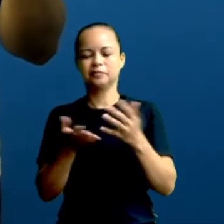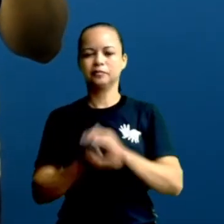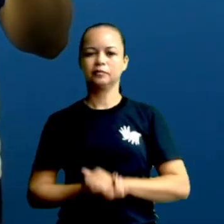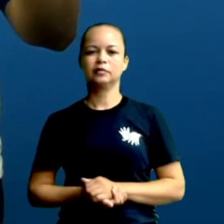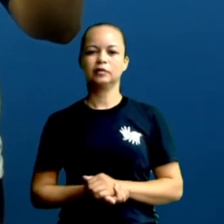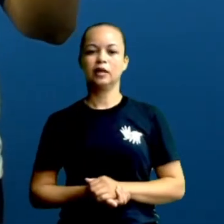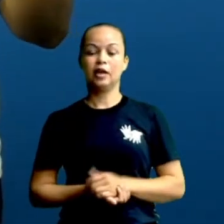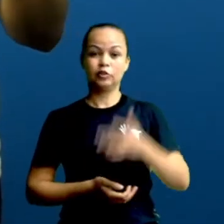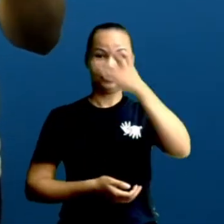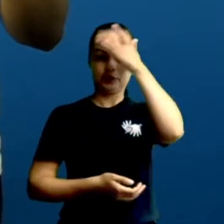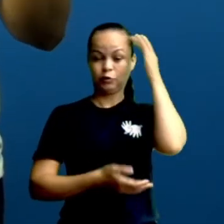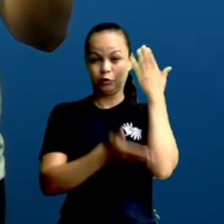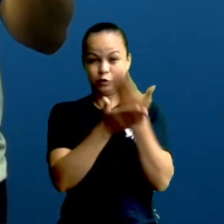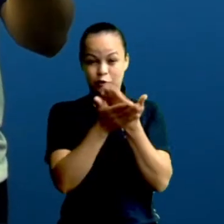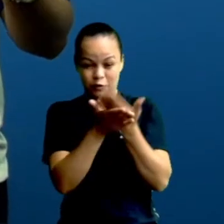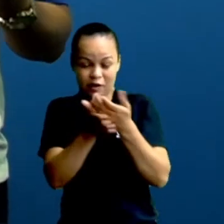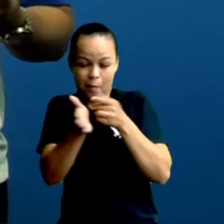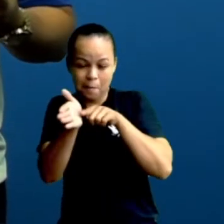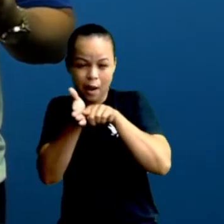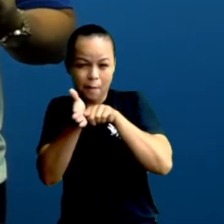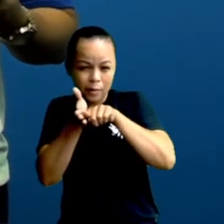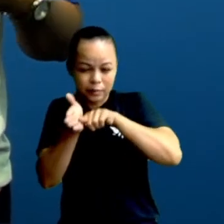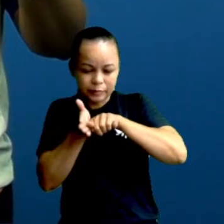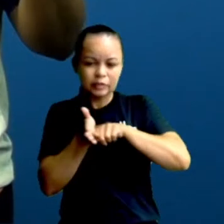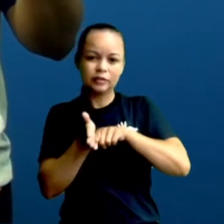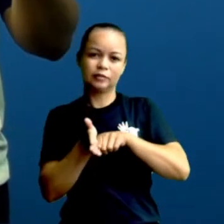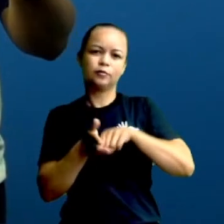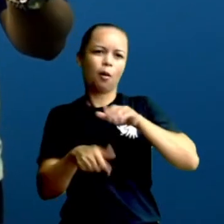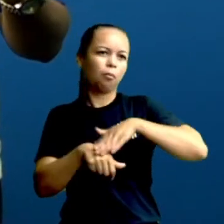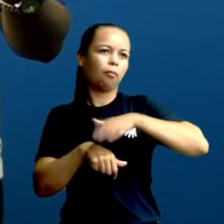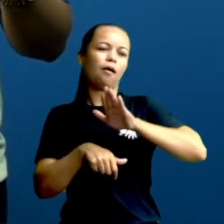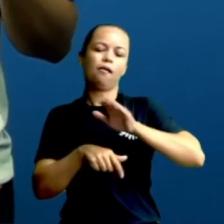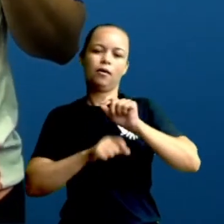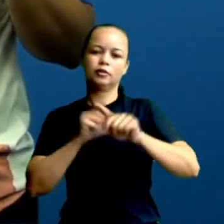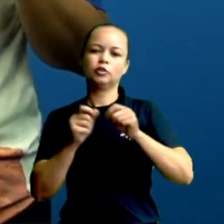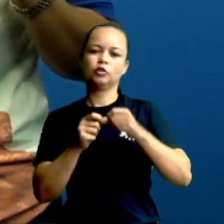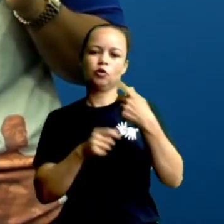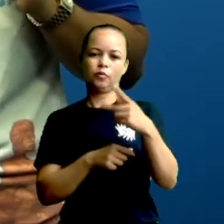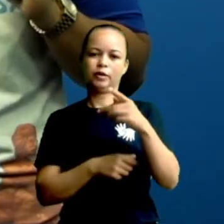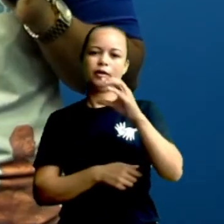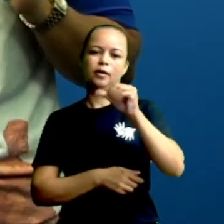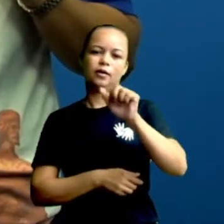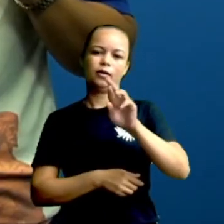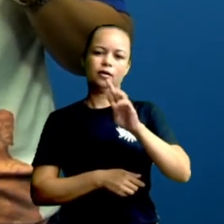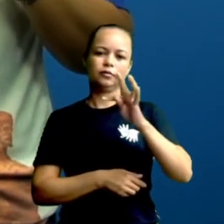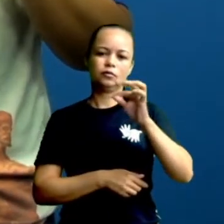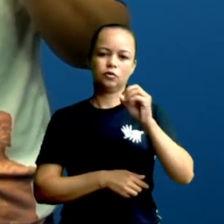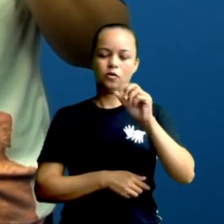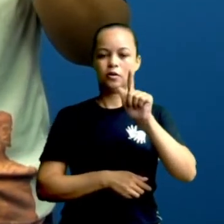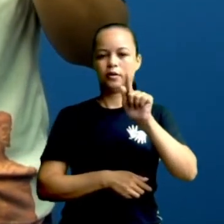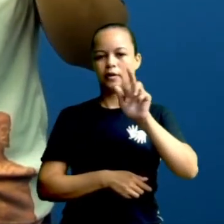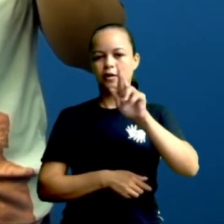Os cientistas estudaram muito e muito, né, sobre cartografia para conseguirem